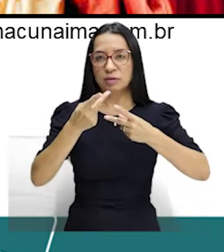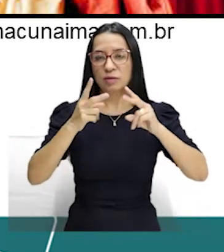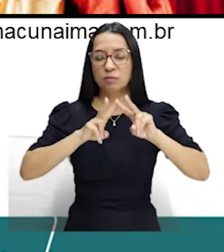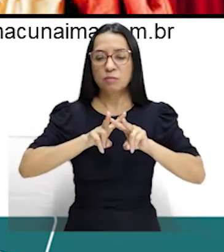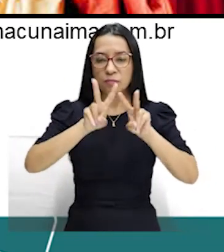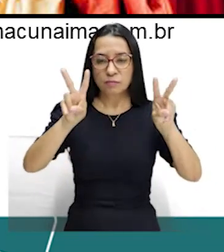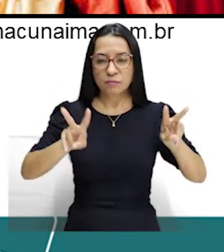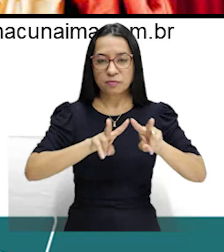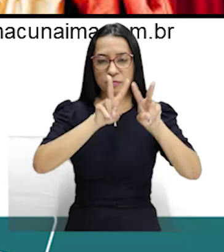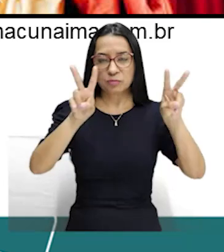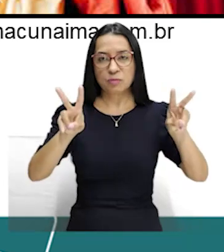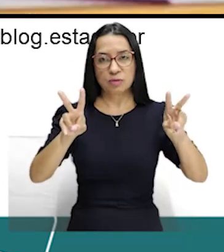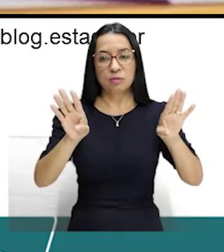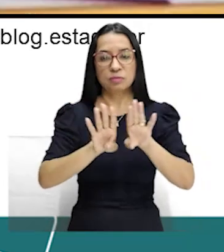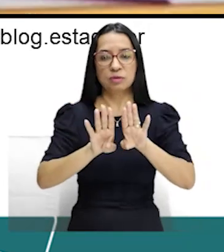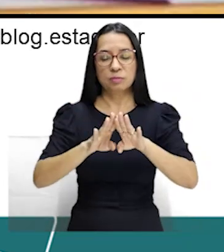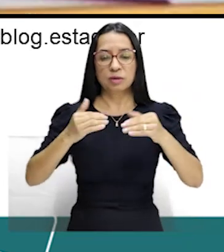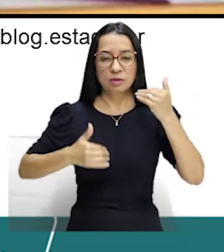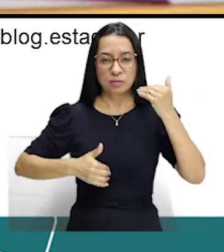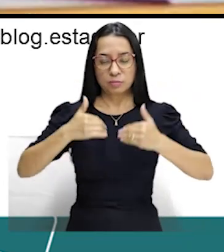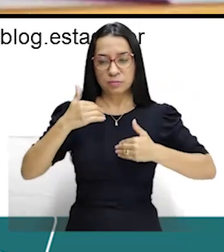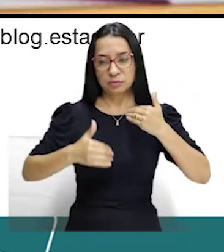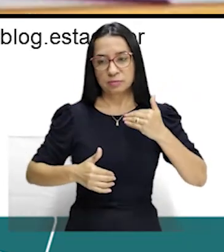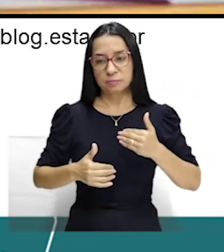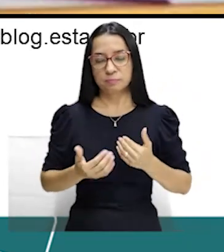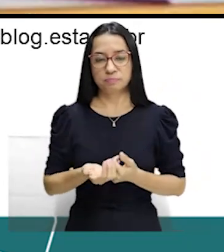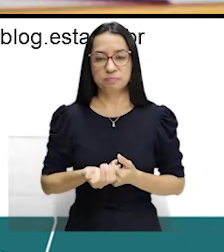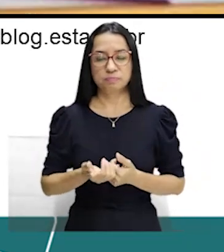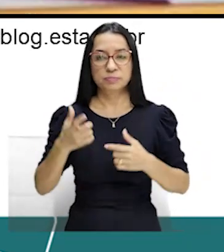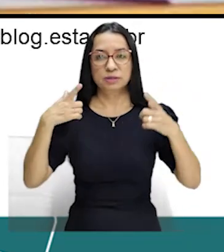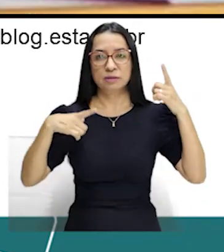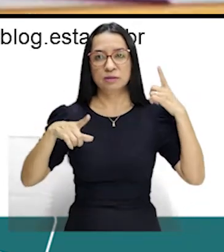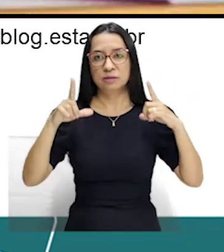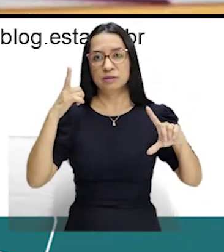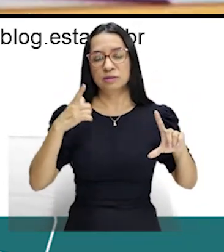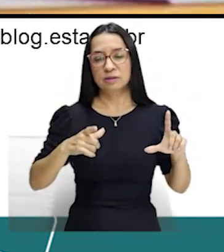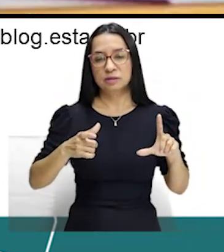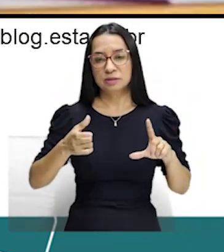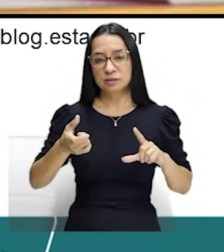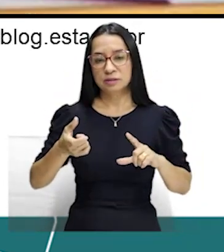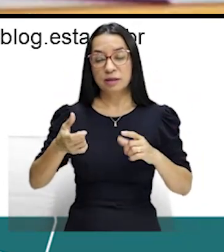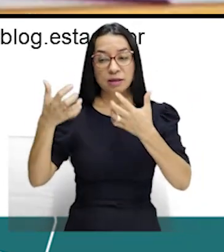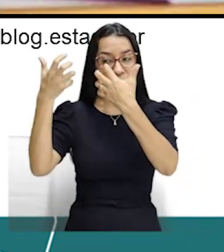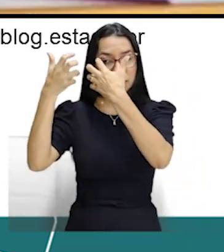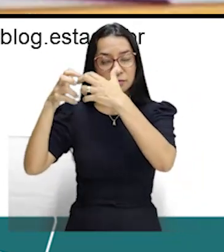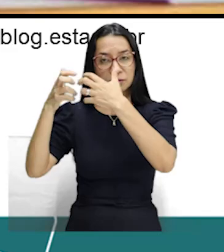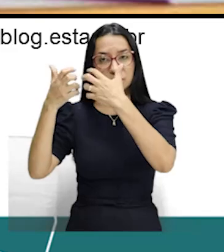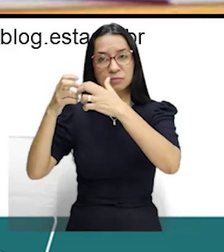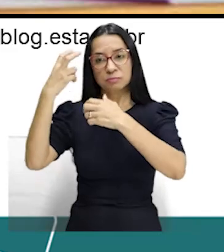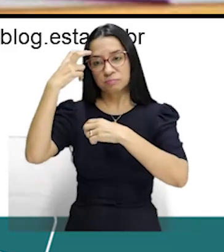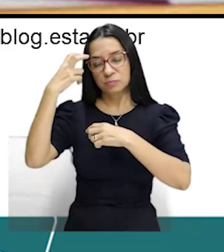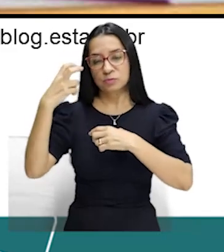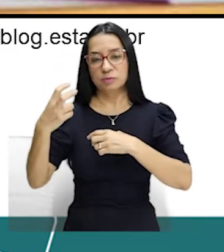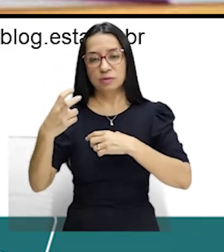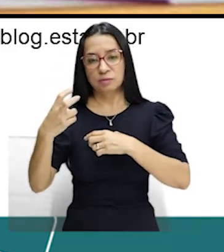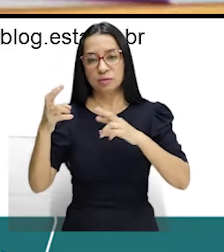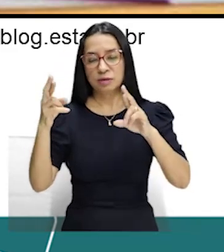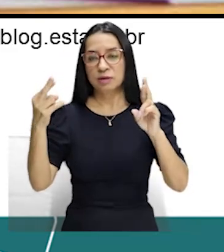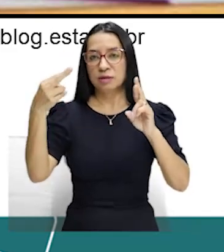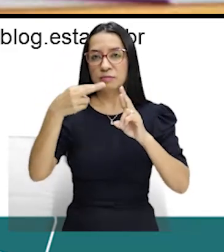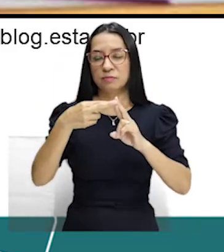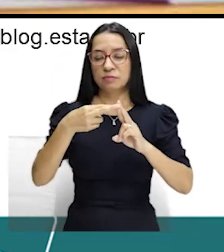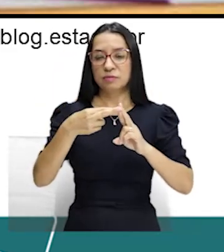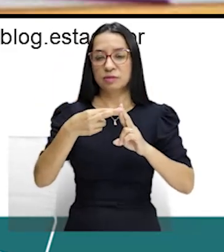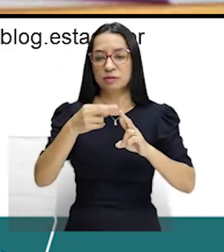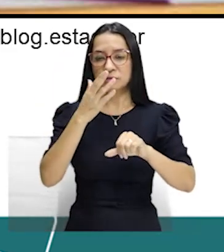teatro para vocês. O lazer intelectual refere-se àquelas atividades nas quais o